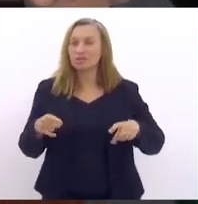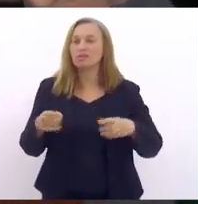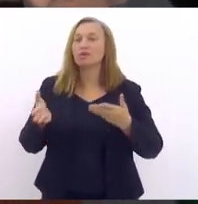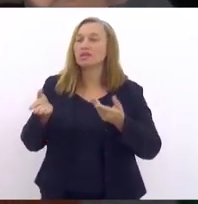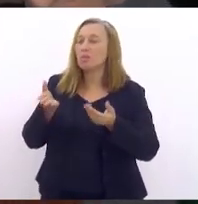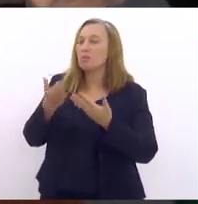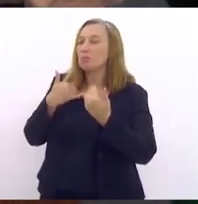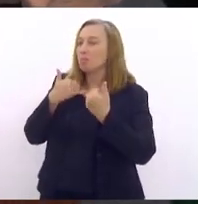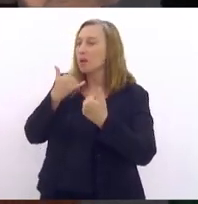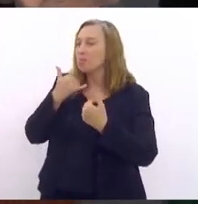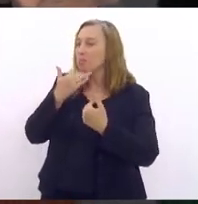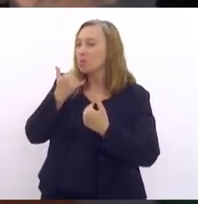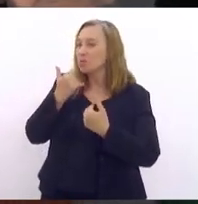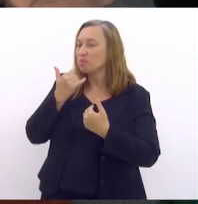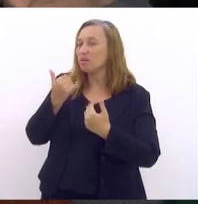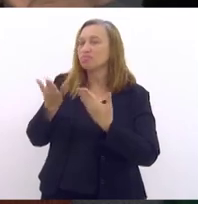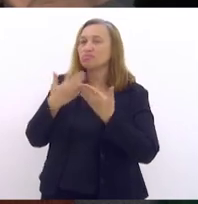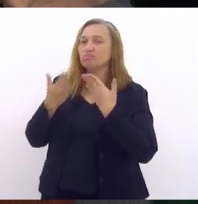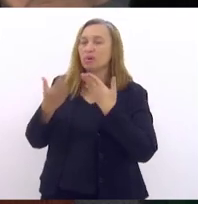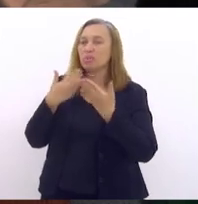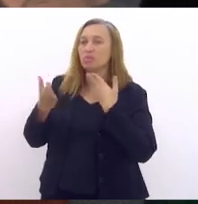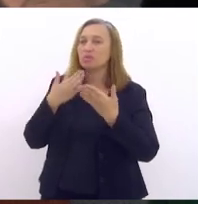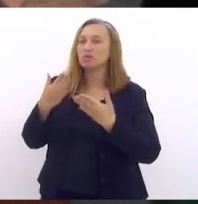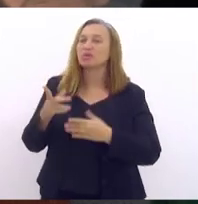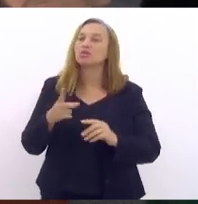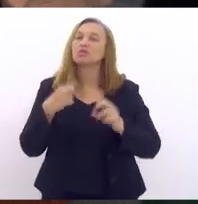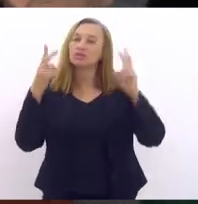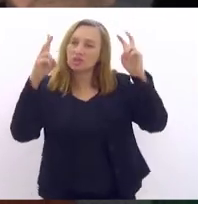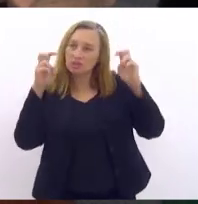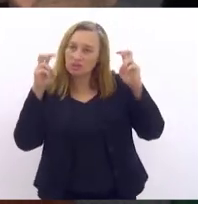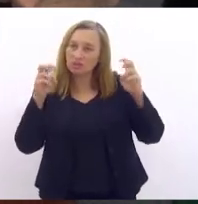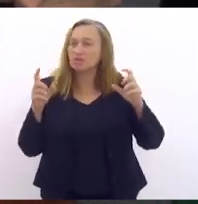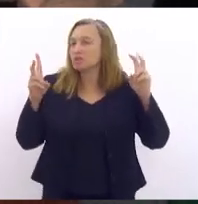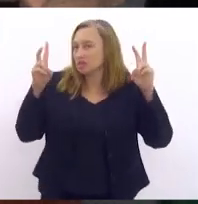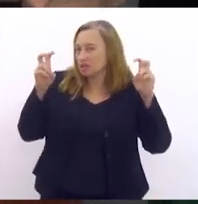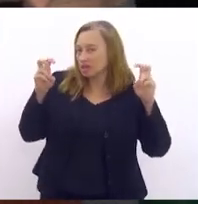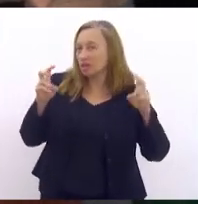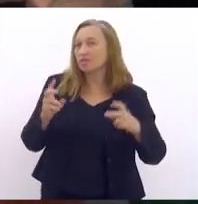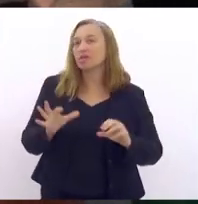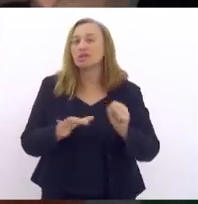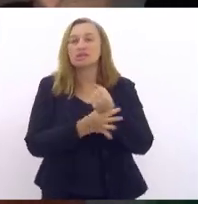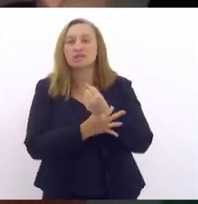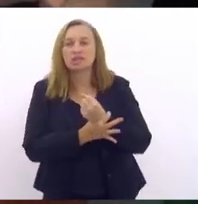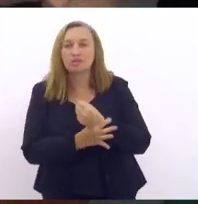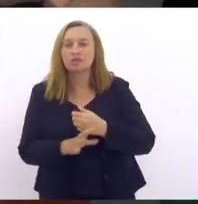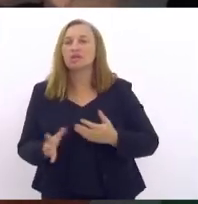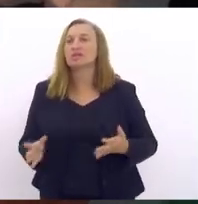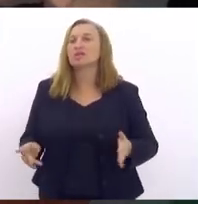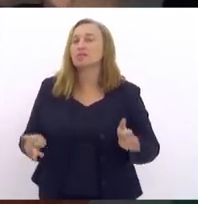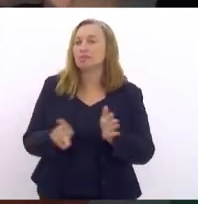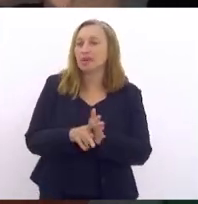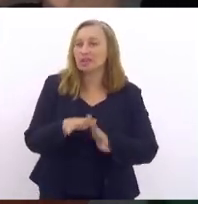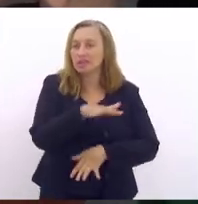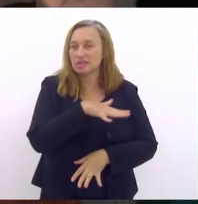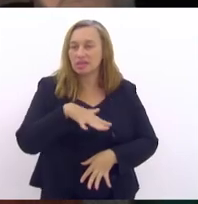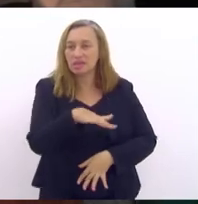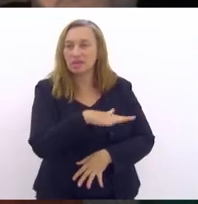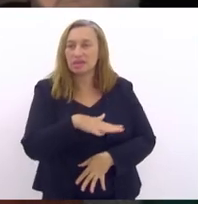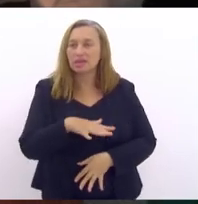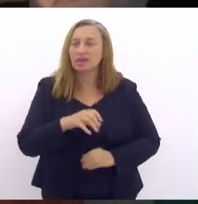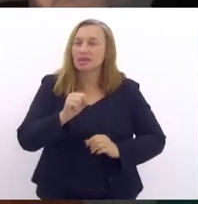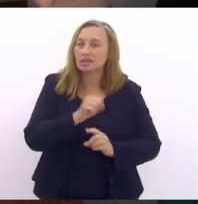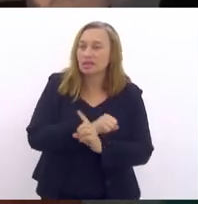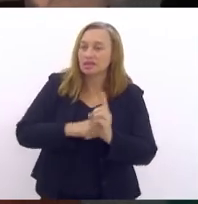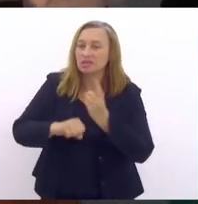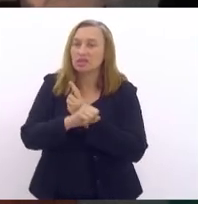papo com os nossos assuntos e os nossos temas, quem é da segurança, quem é da área de assistência,